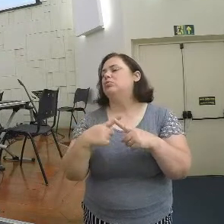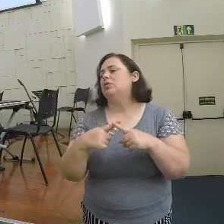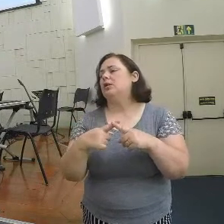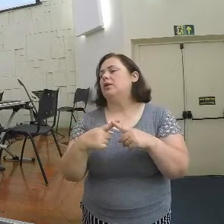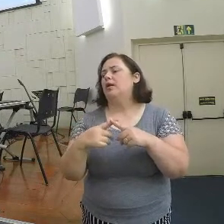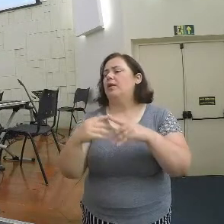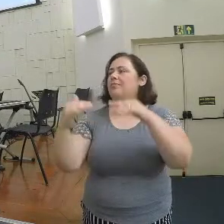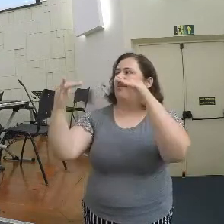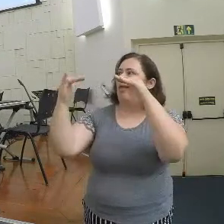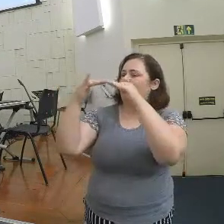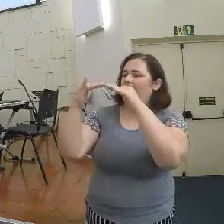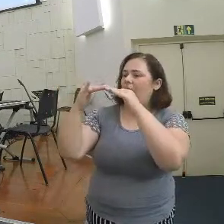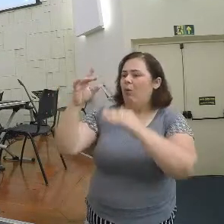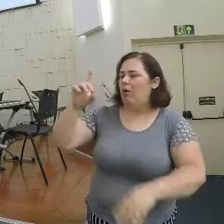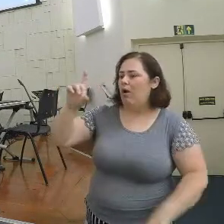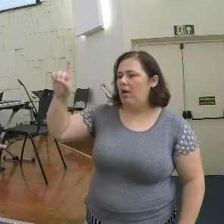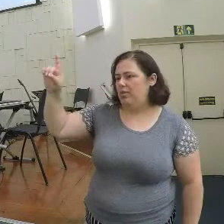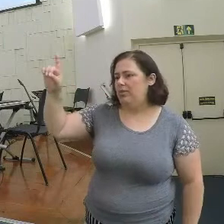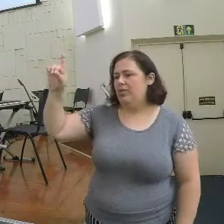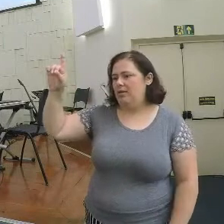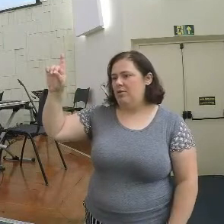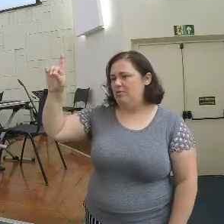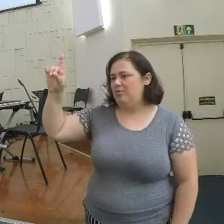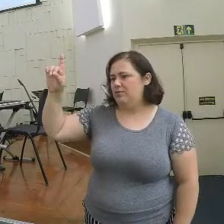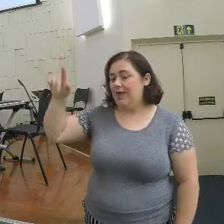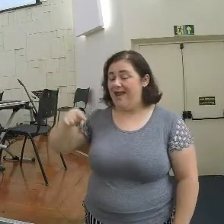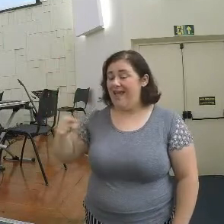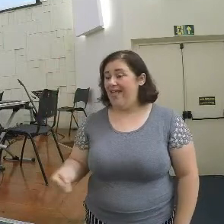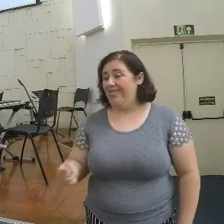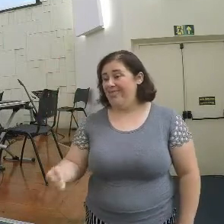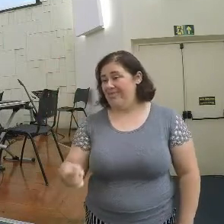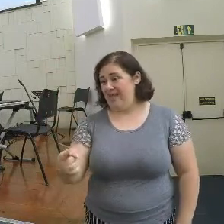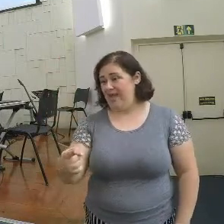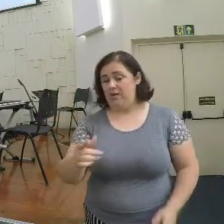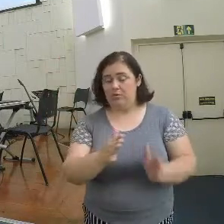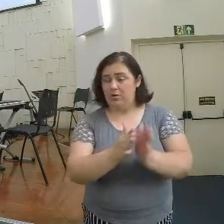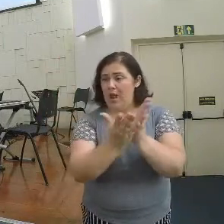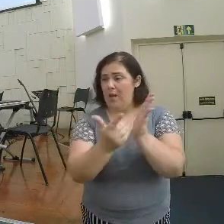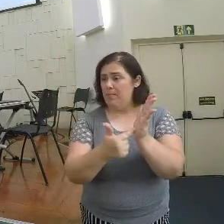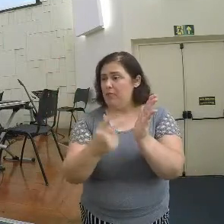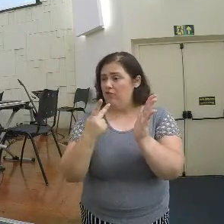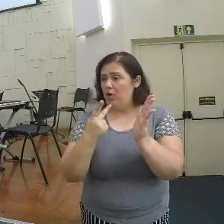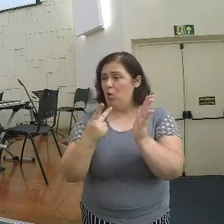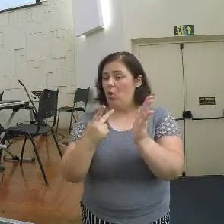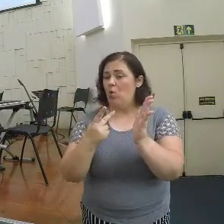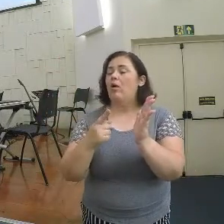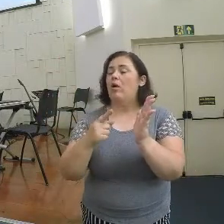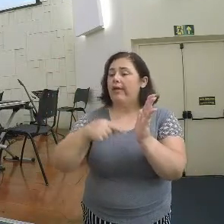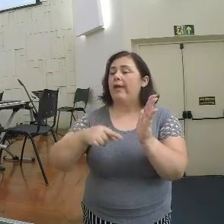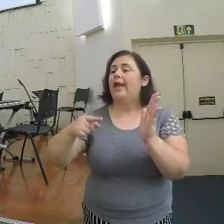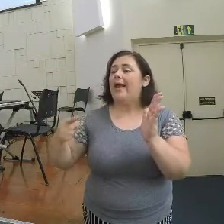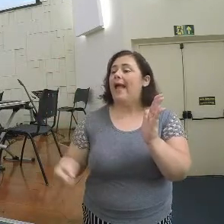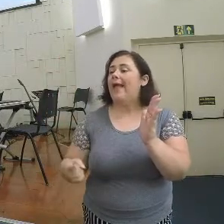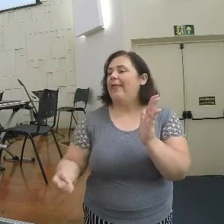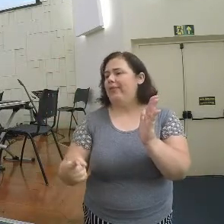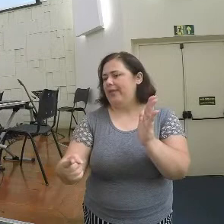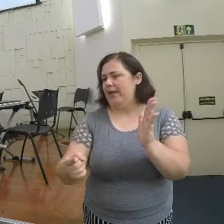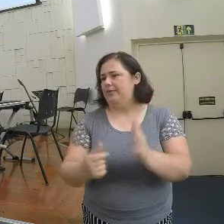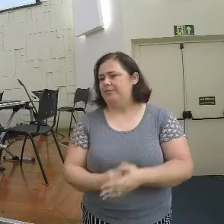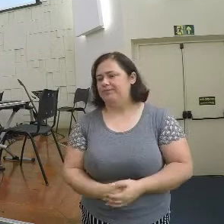questionados sobre uma igreja neotestamentária como a nossa, manter a